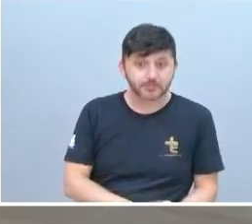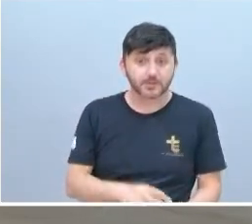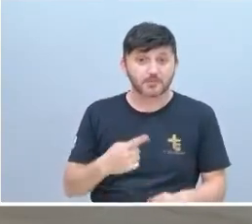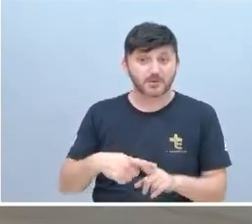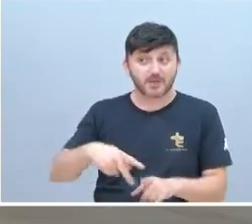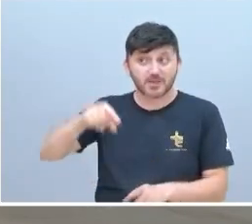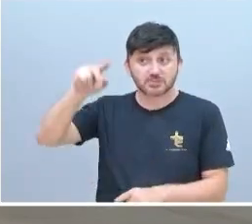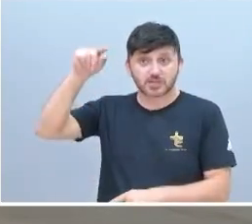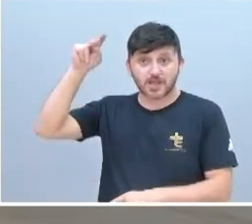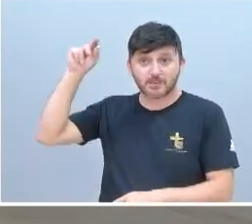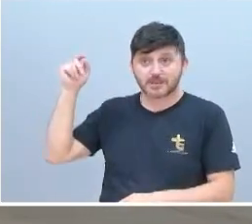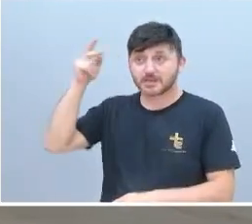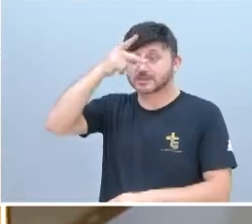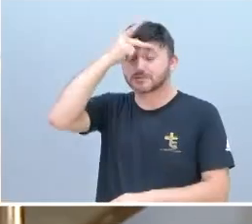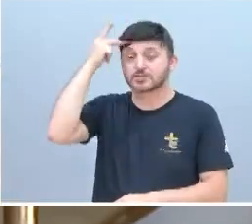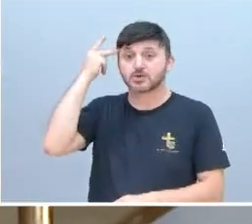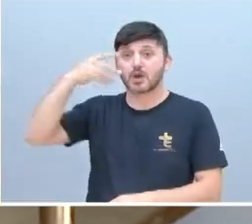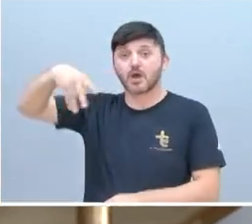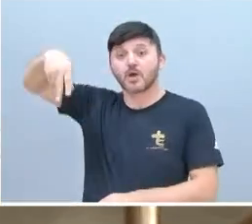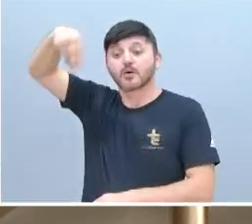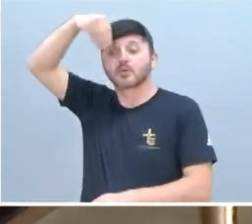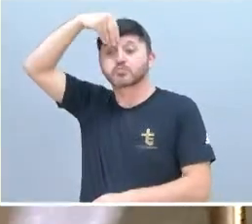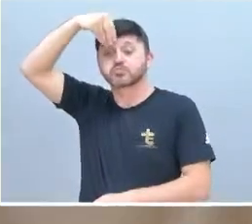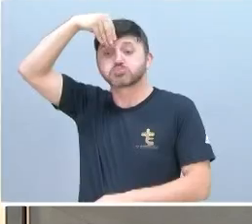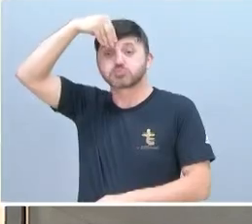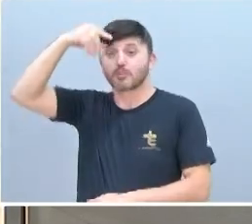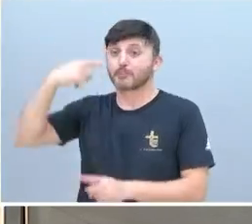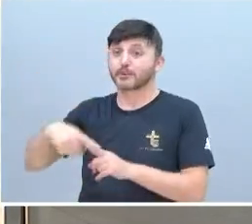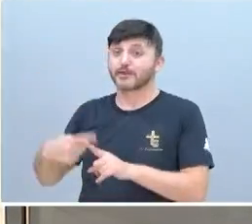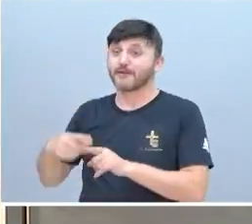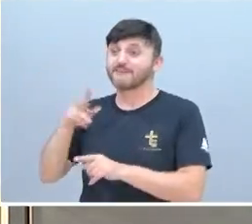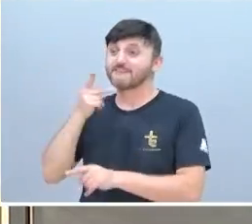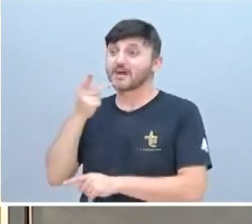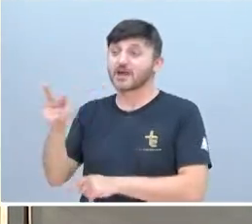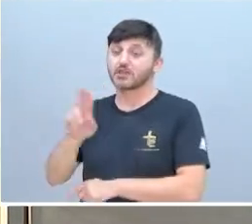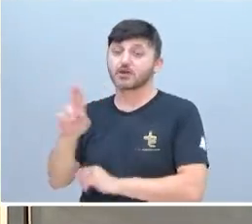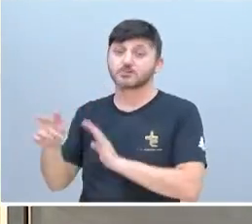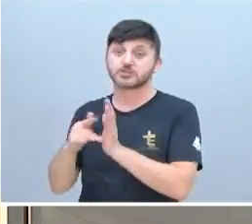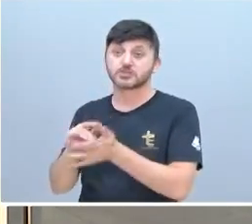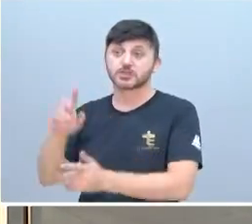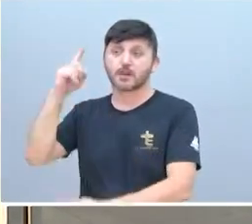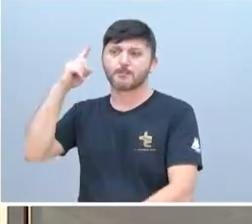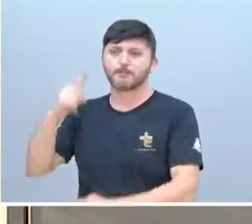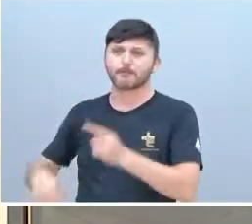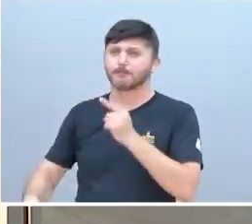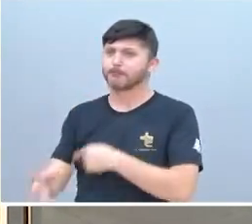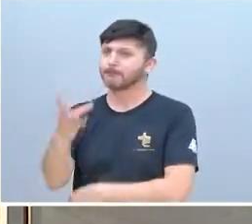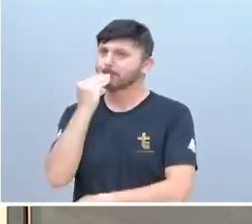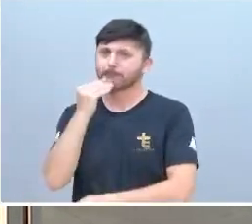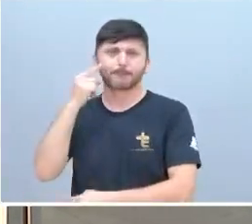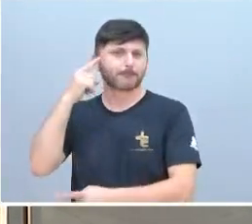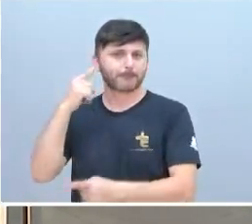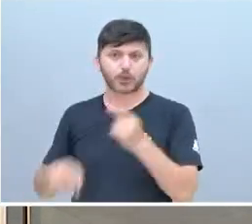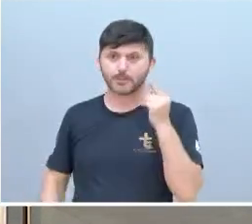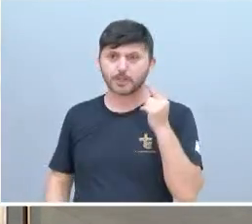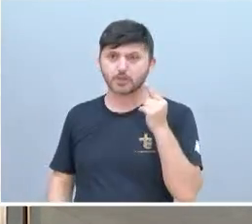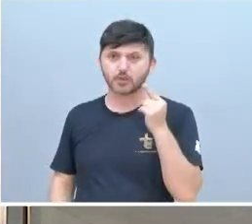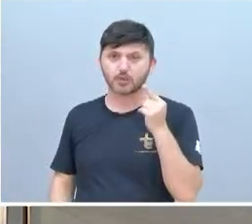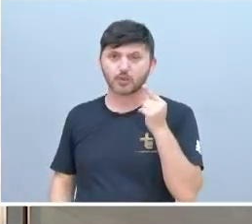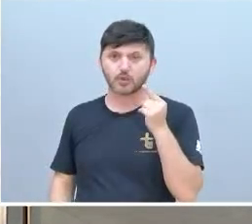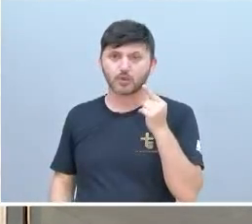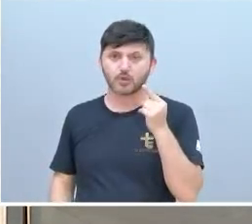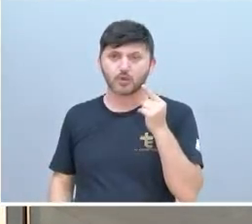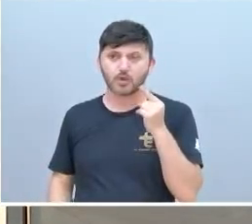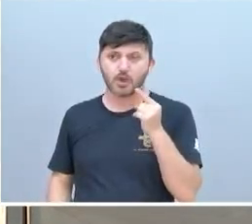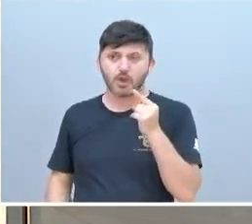feras, morriam nas catacumbas, morriam no Coliseu, e hoje ser batizado ou não significa o